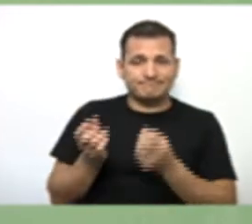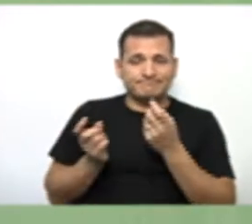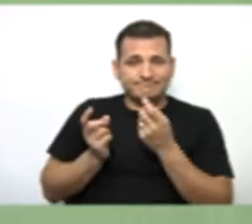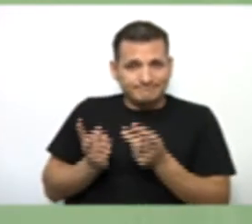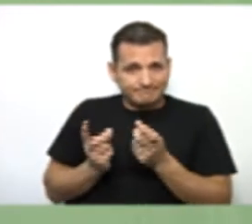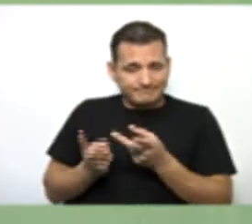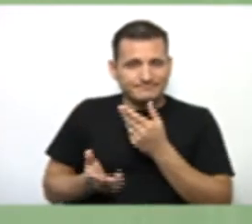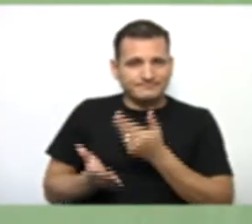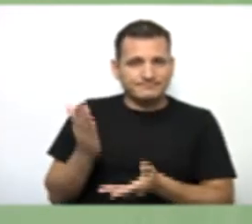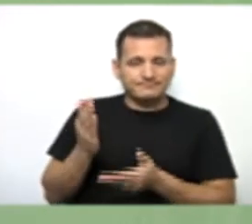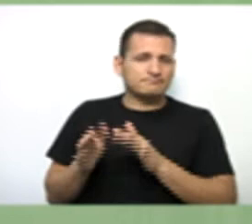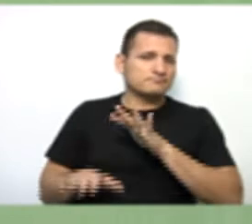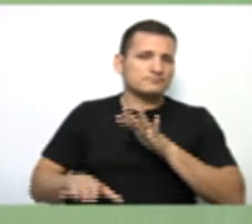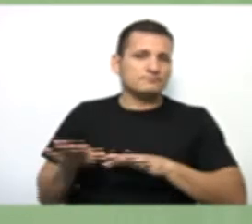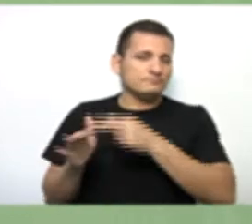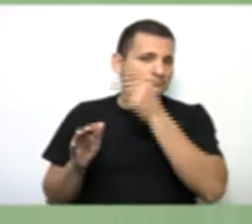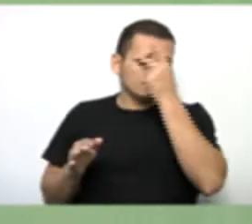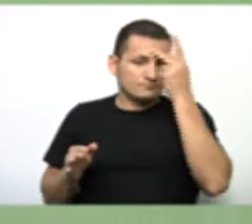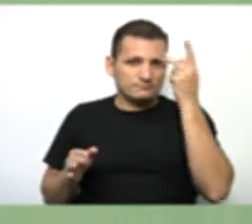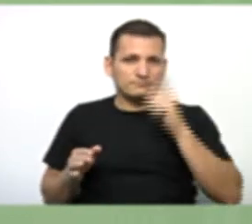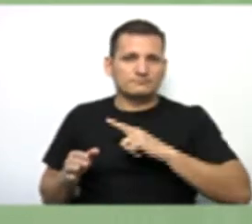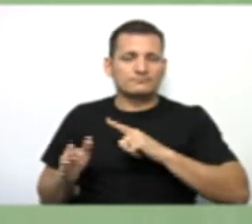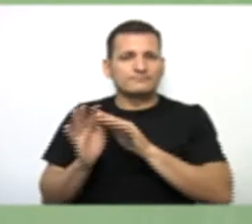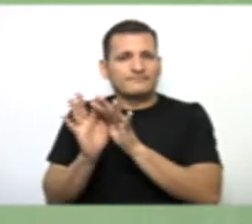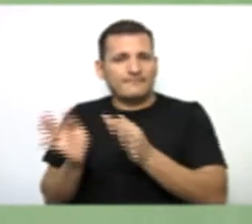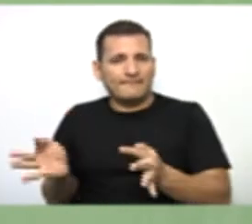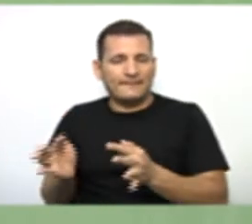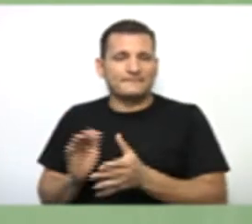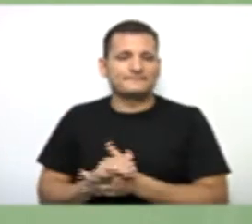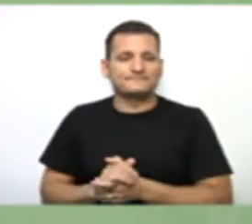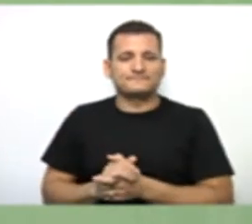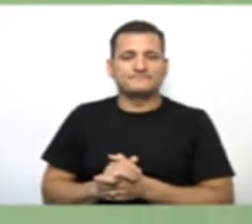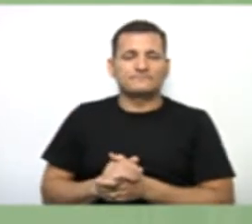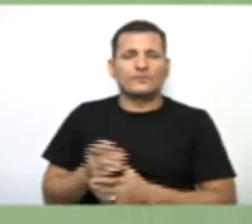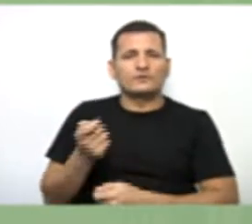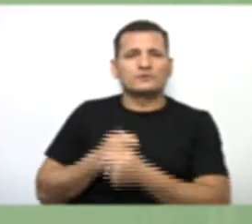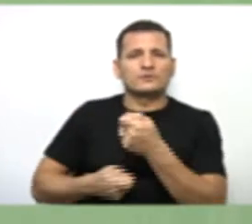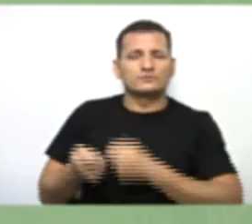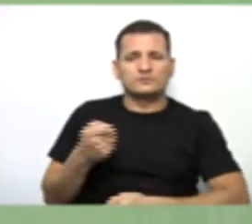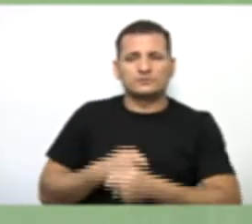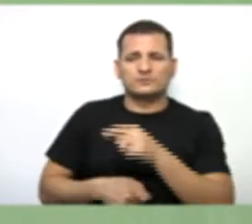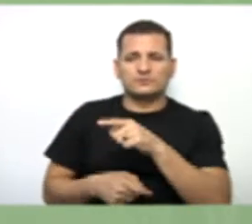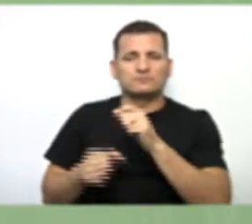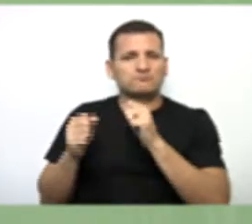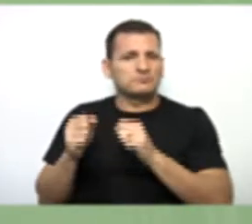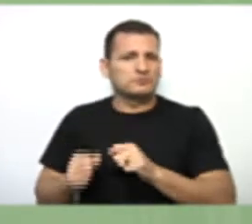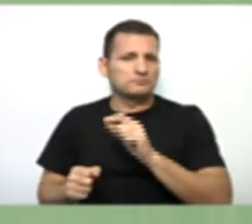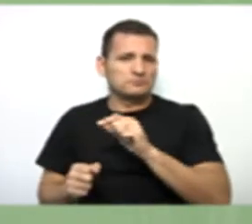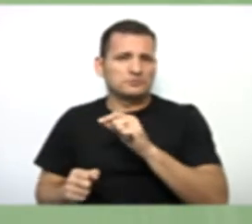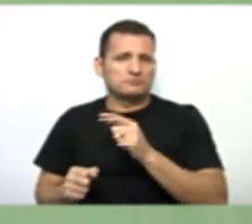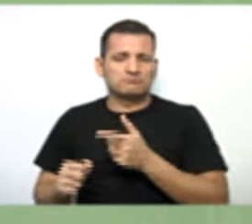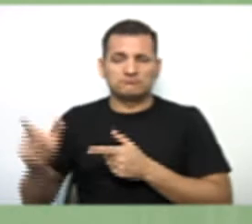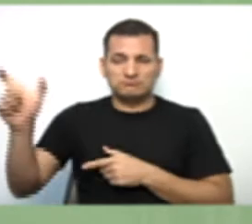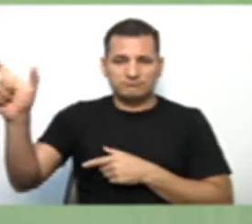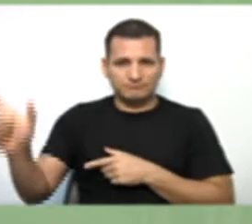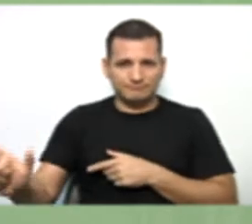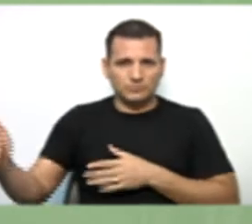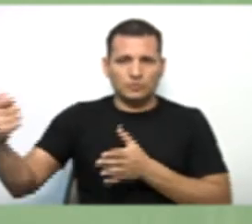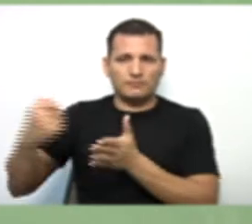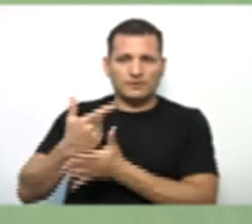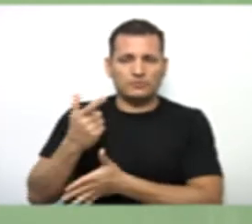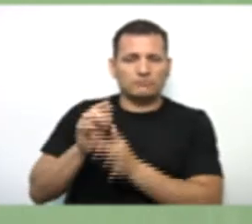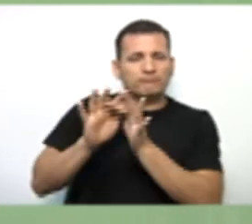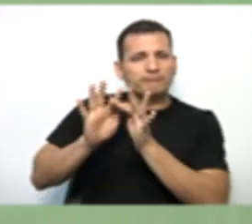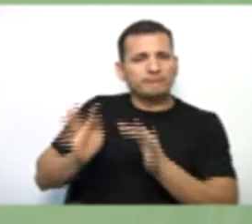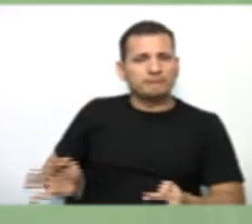acabam cedendo a essa situação. O negociador poderá se submeter ao julgo do seu comprador se acabar